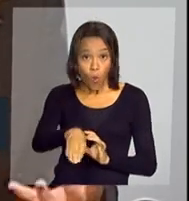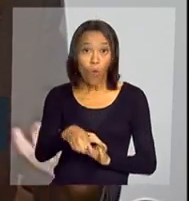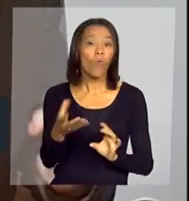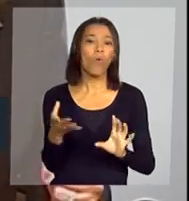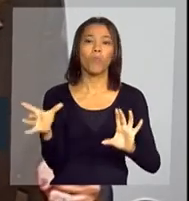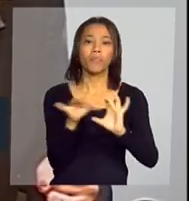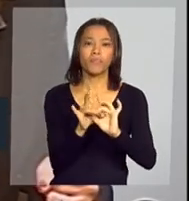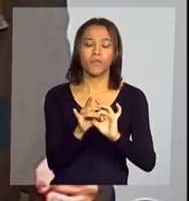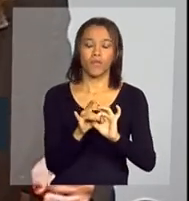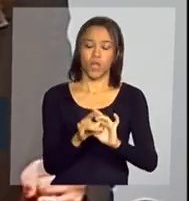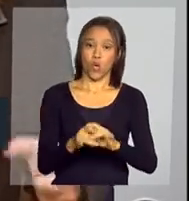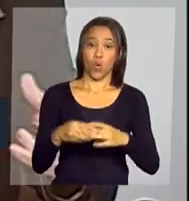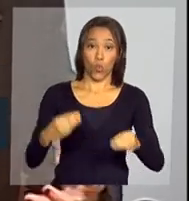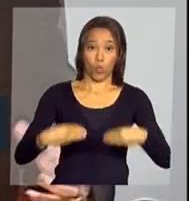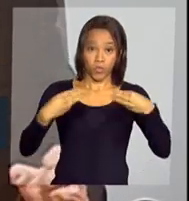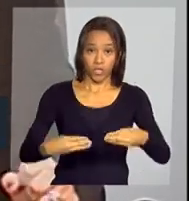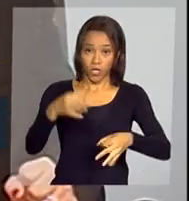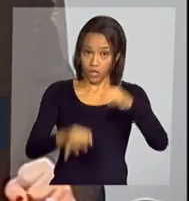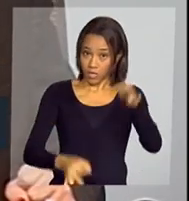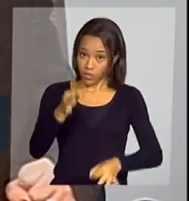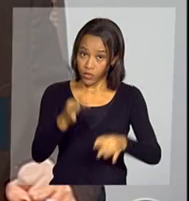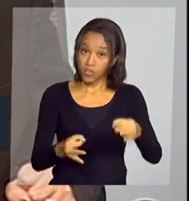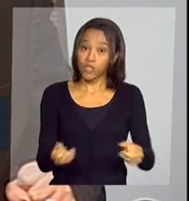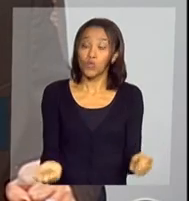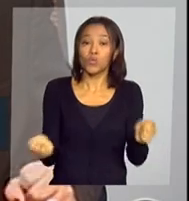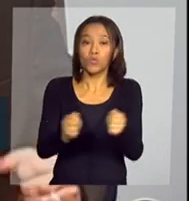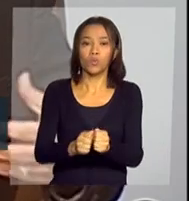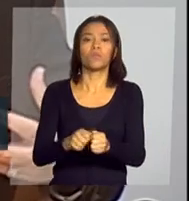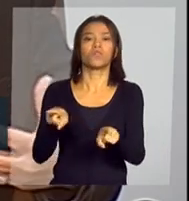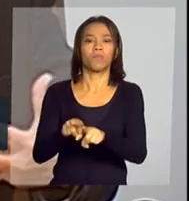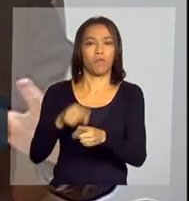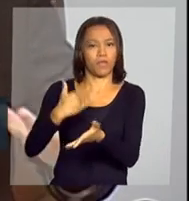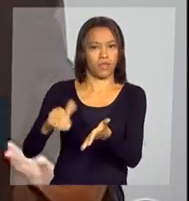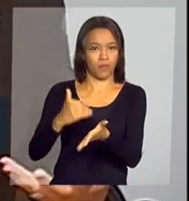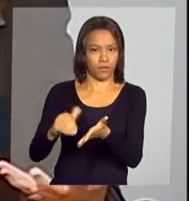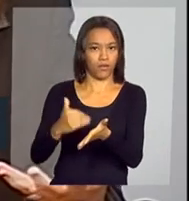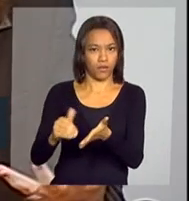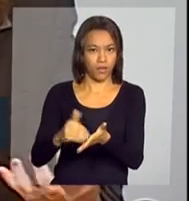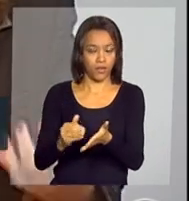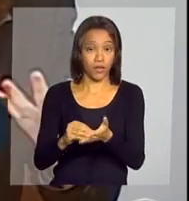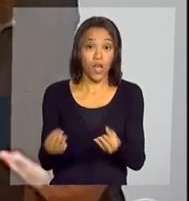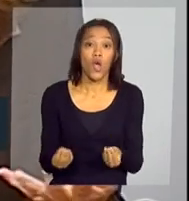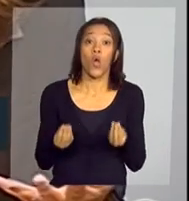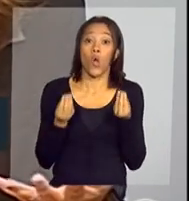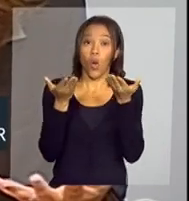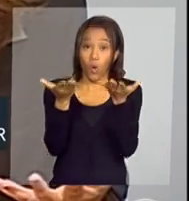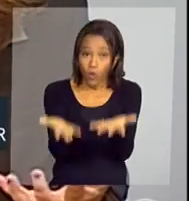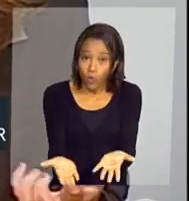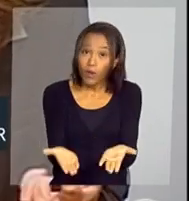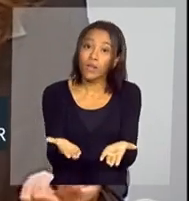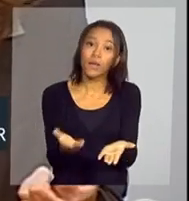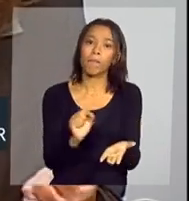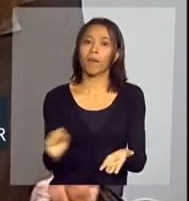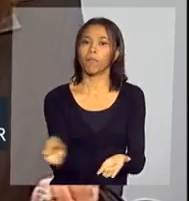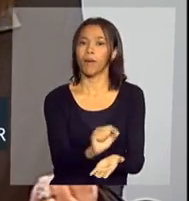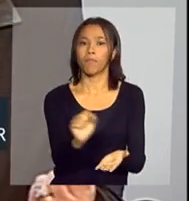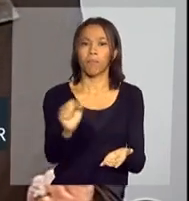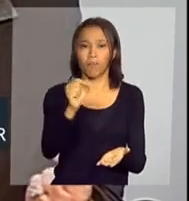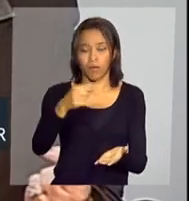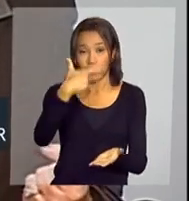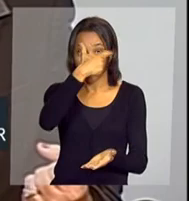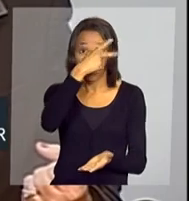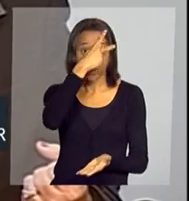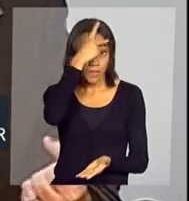não é tão o Ministério da Justiça através da secretaria nacional do Consumidor coloca à disposição dos prefeitos é